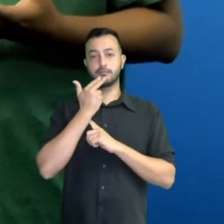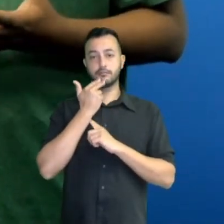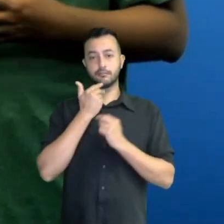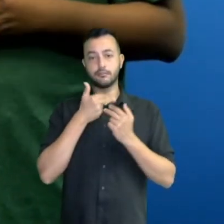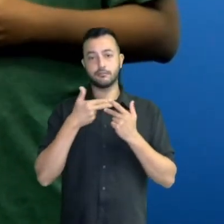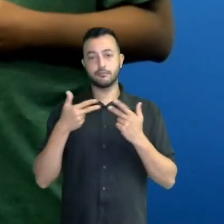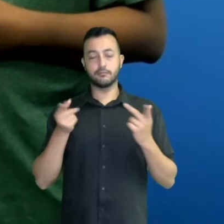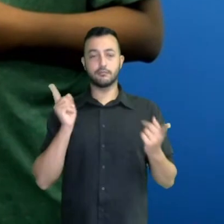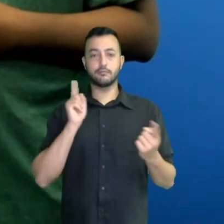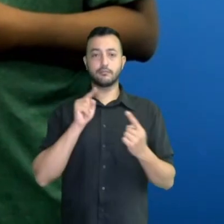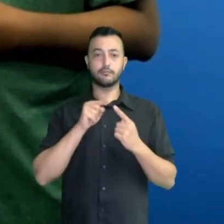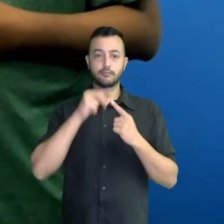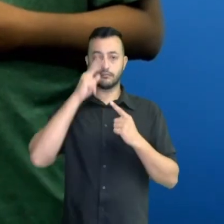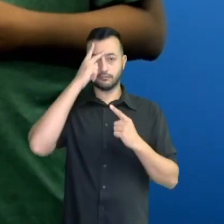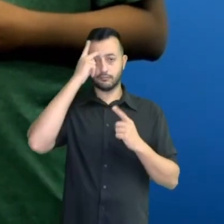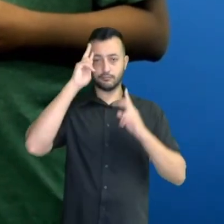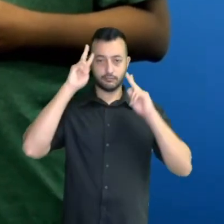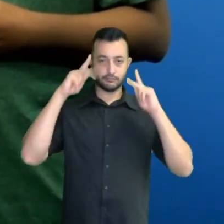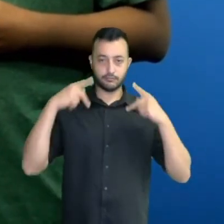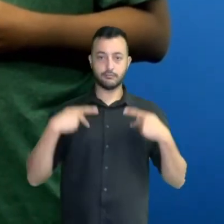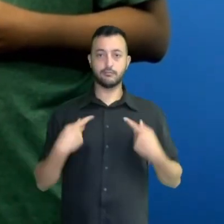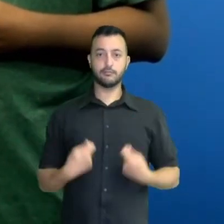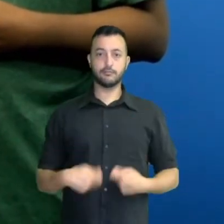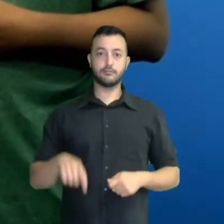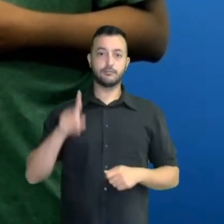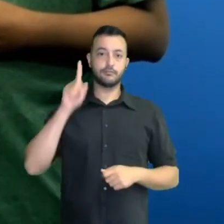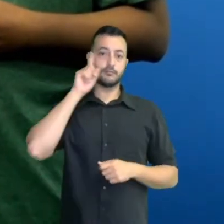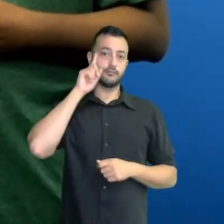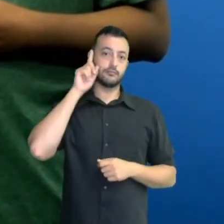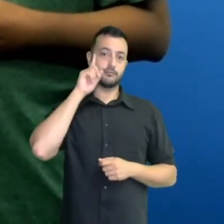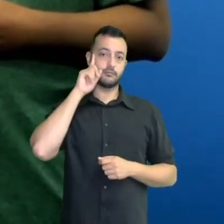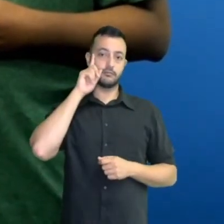humano precisa no dia a dia,